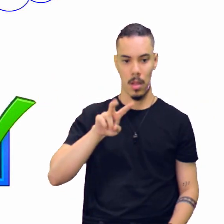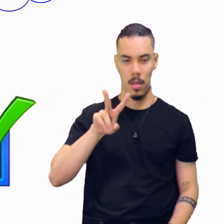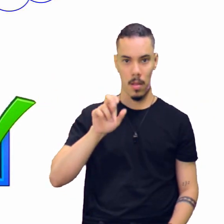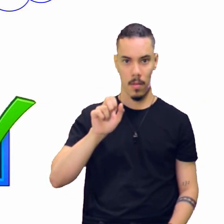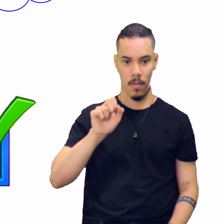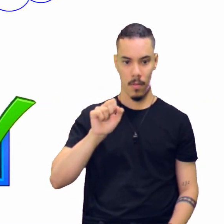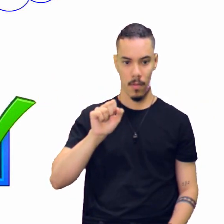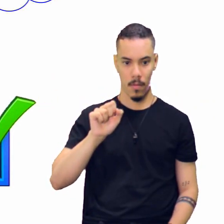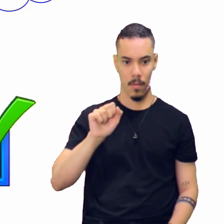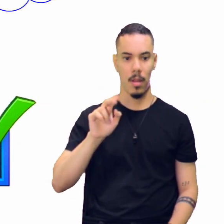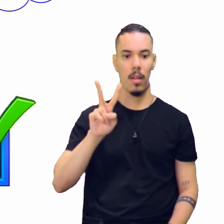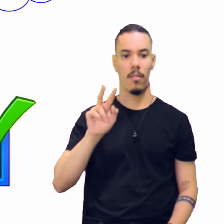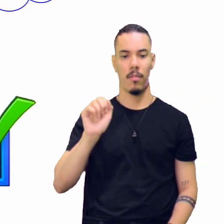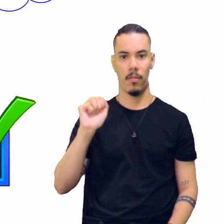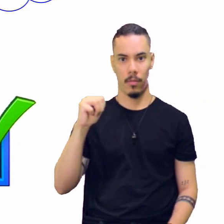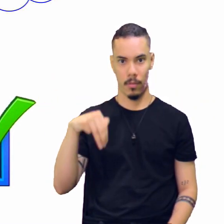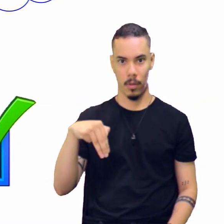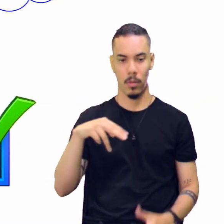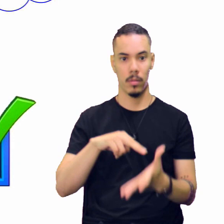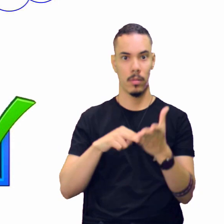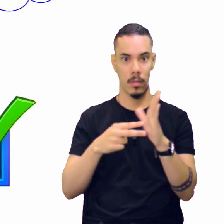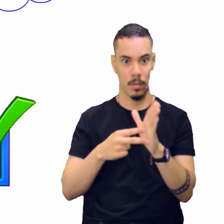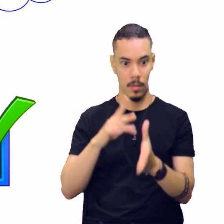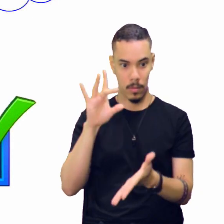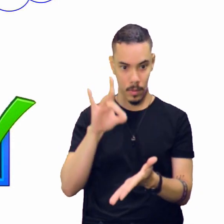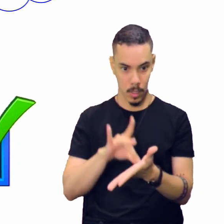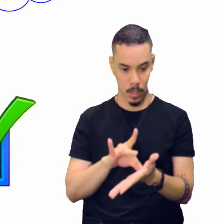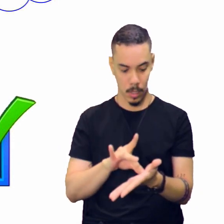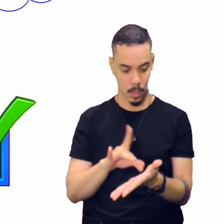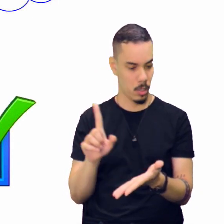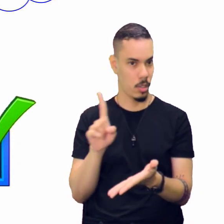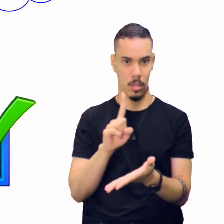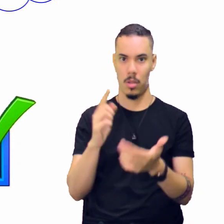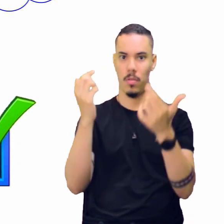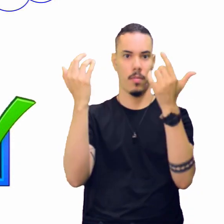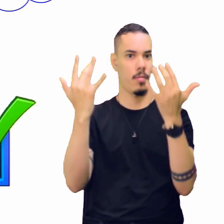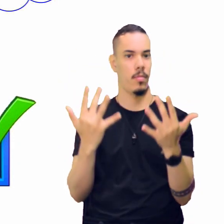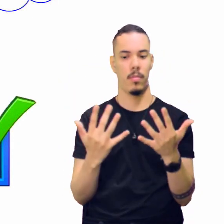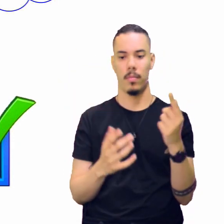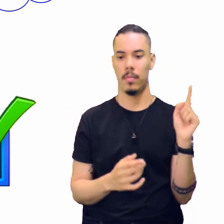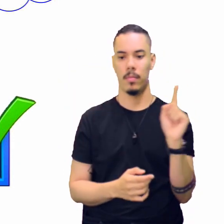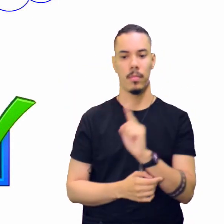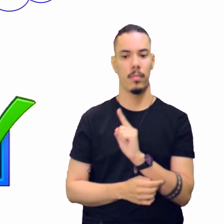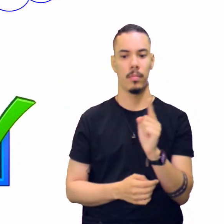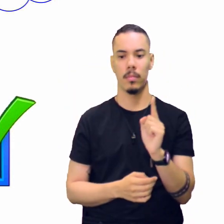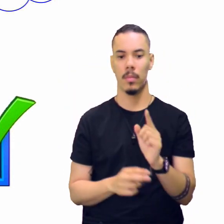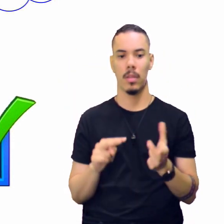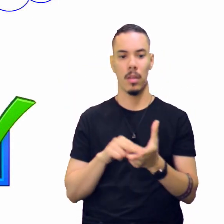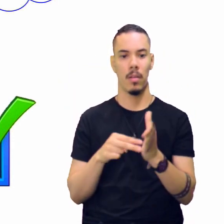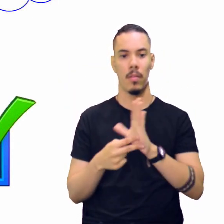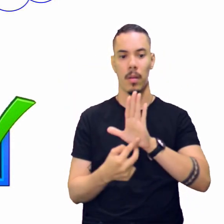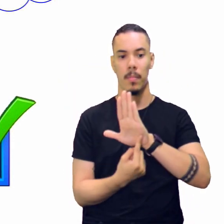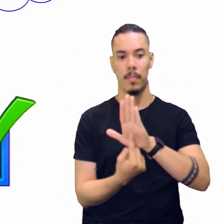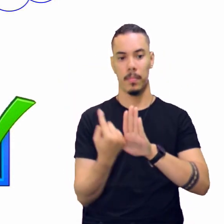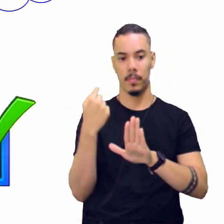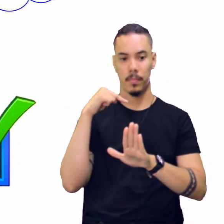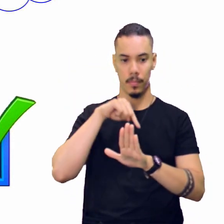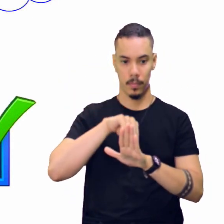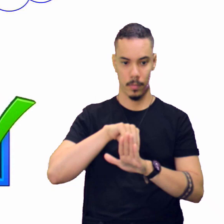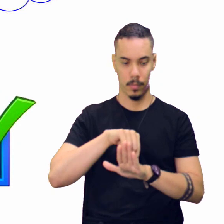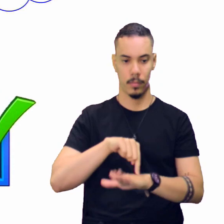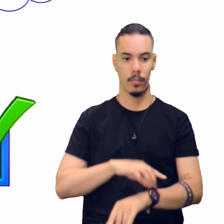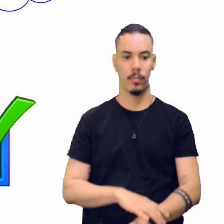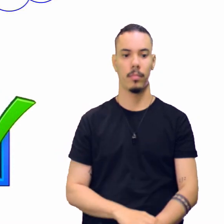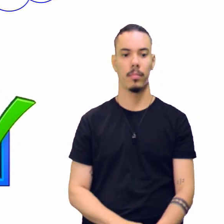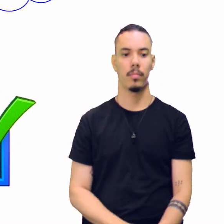no sentido, né, real de fenômeno da natureza? Não, Madinho, está no sentido figurado. Se tem